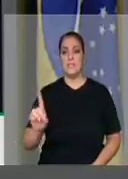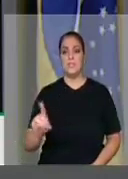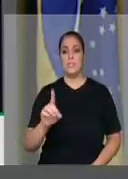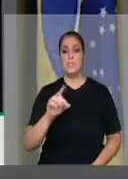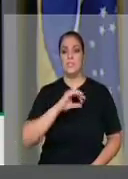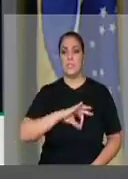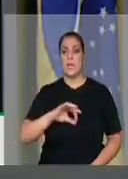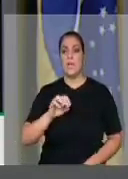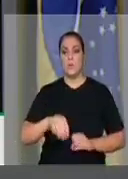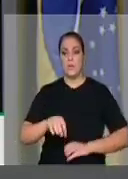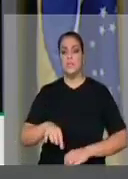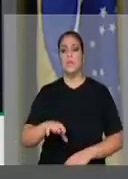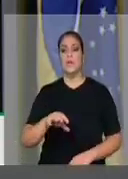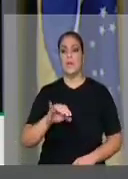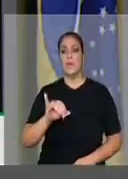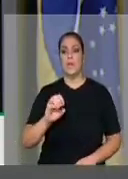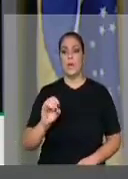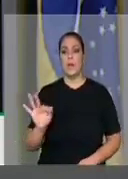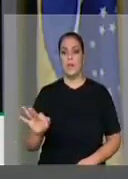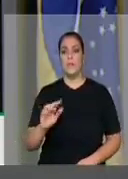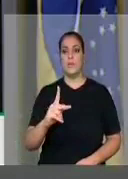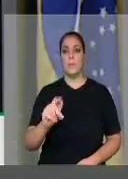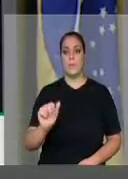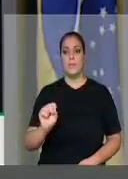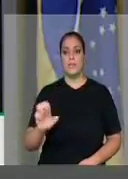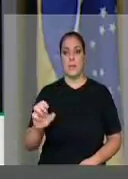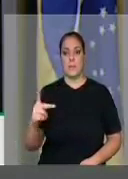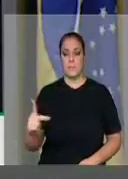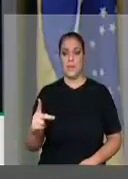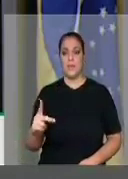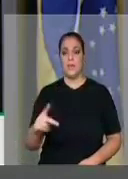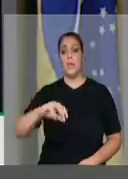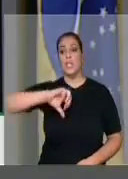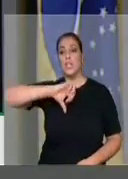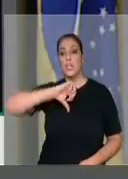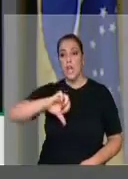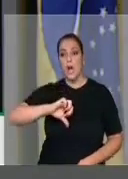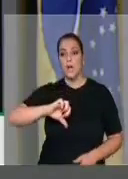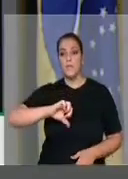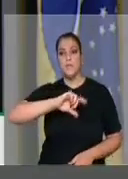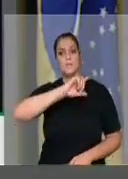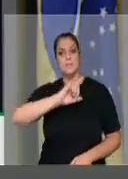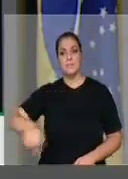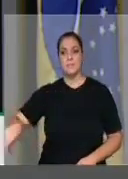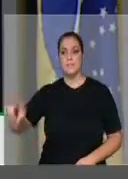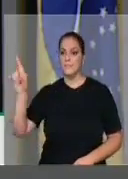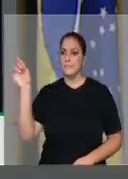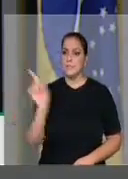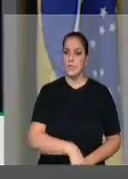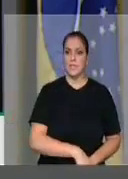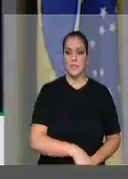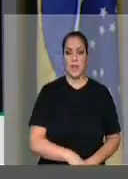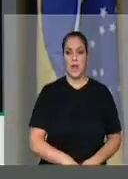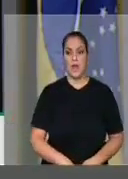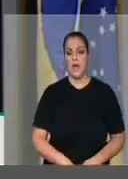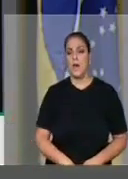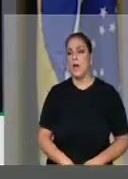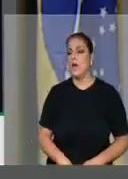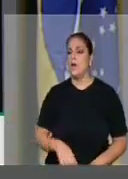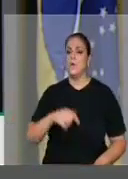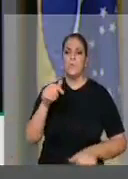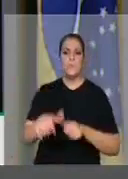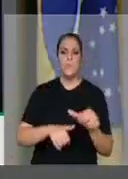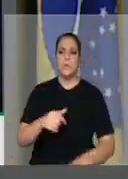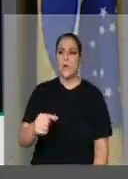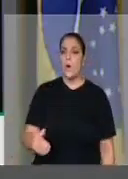CID, Salário de Educação, IOF e PASEP. Esses 9 tributos viram um